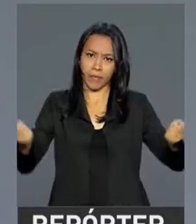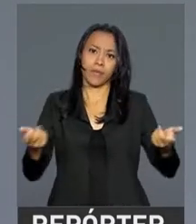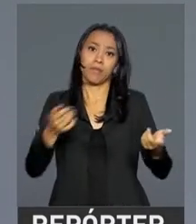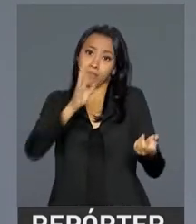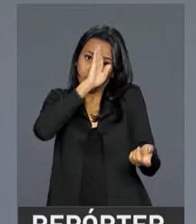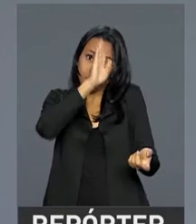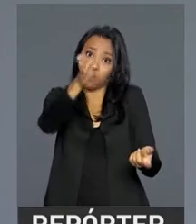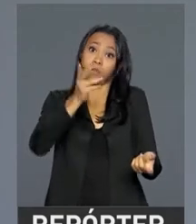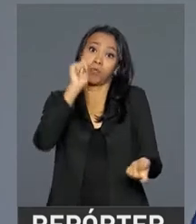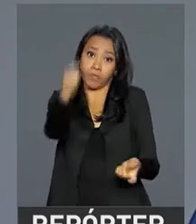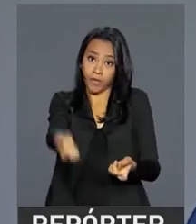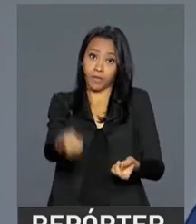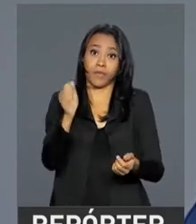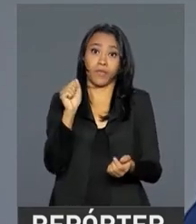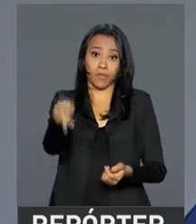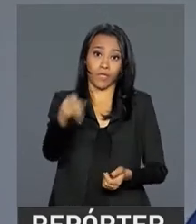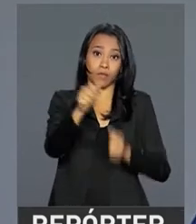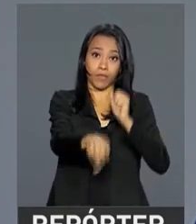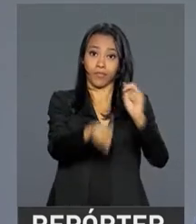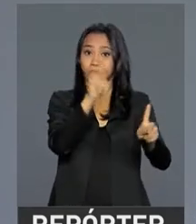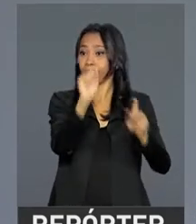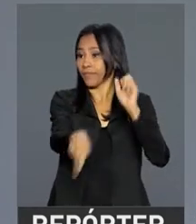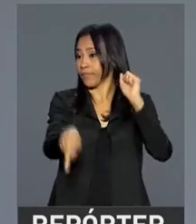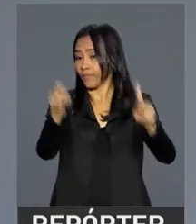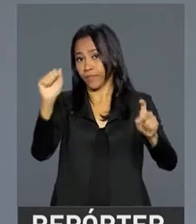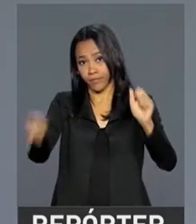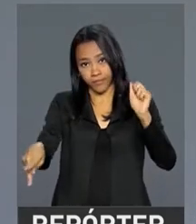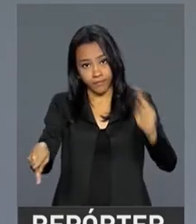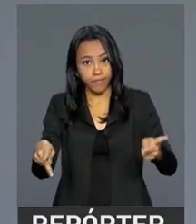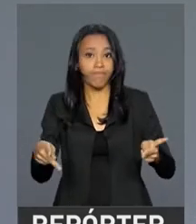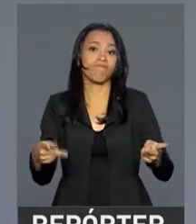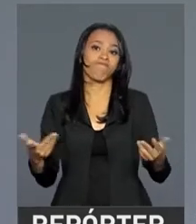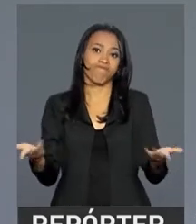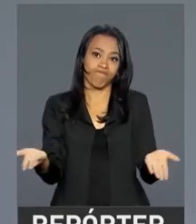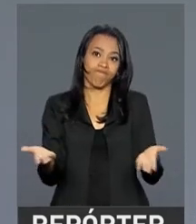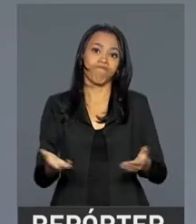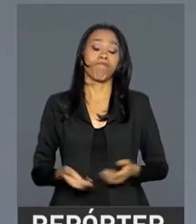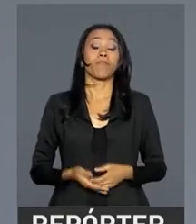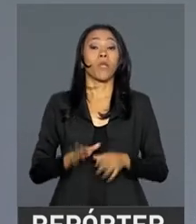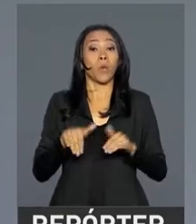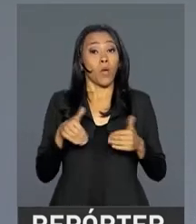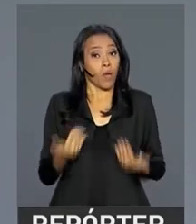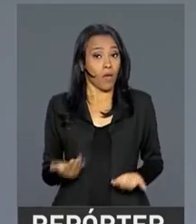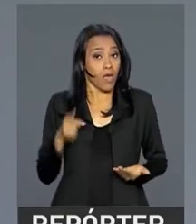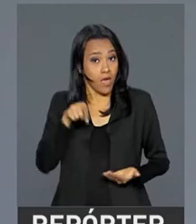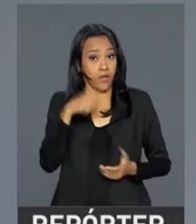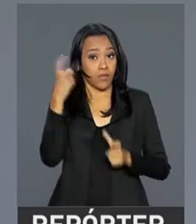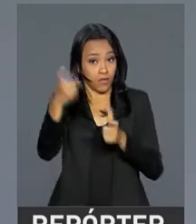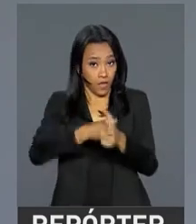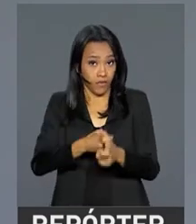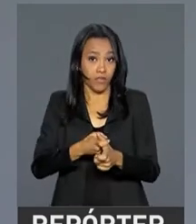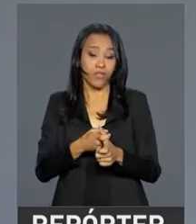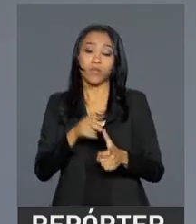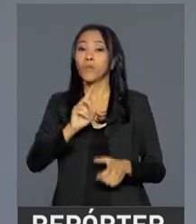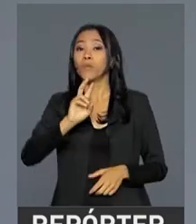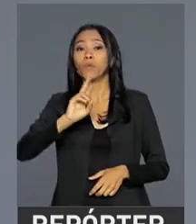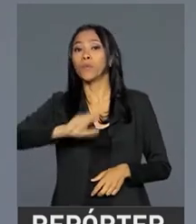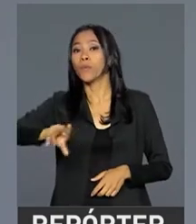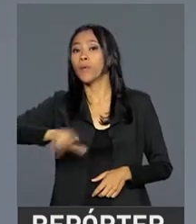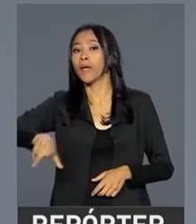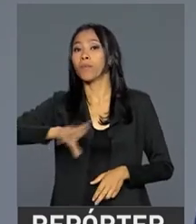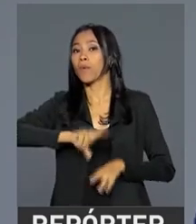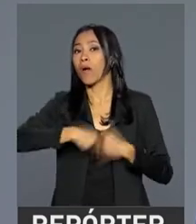previdência então há como esse déficit não é um déficit gerado por um aumento dos